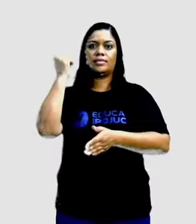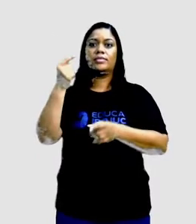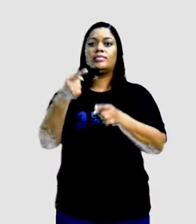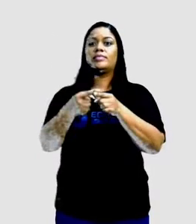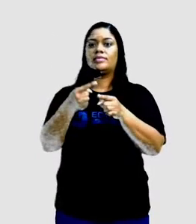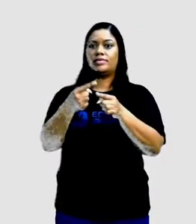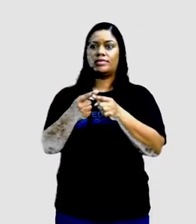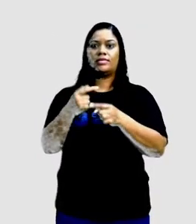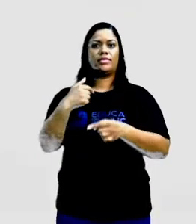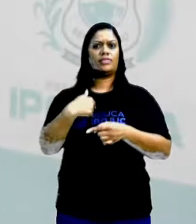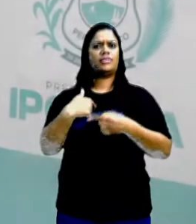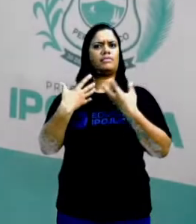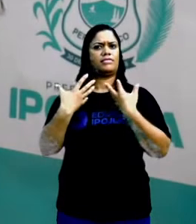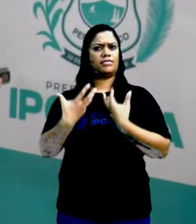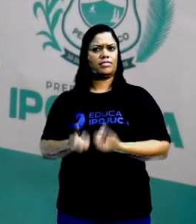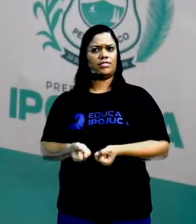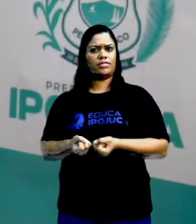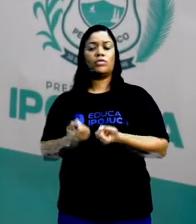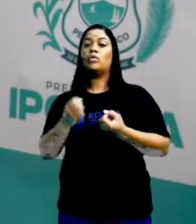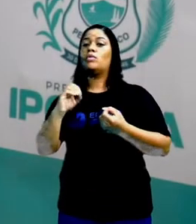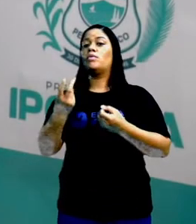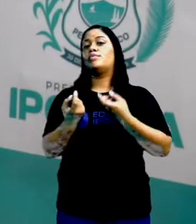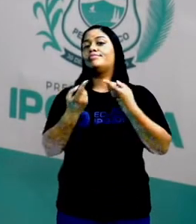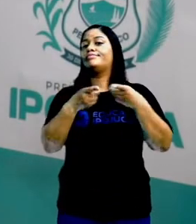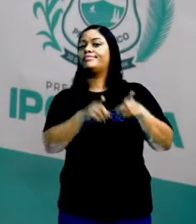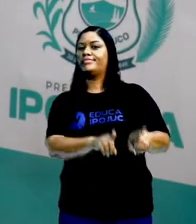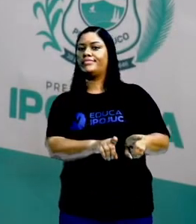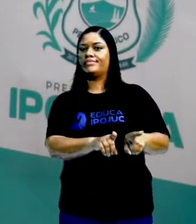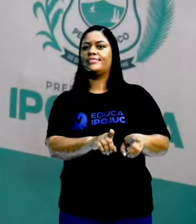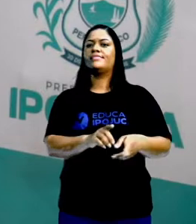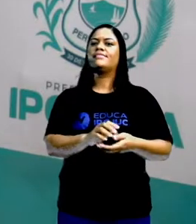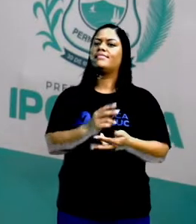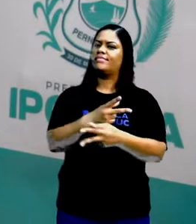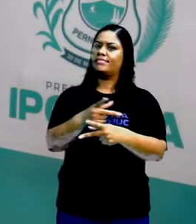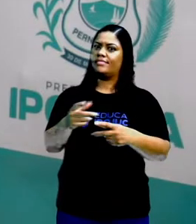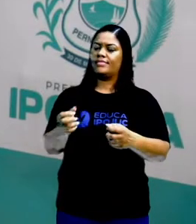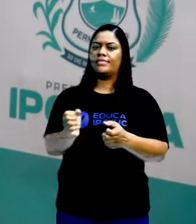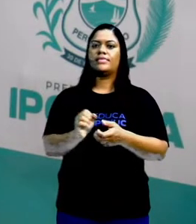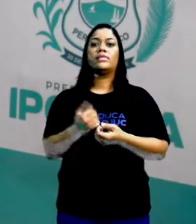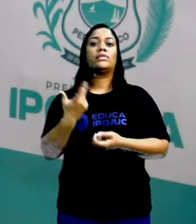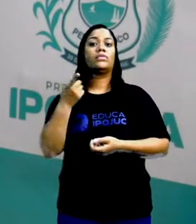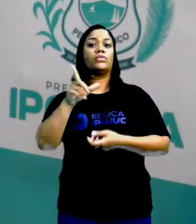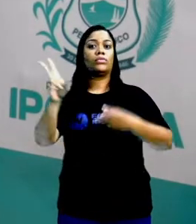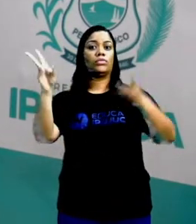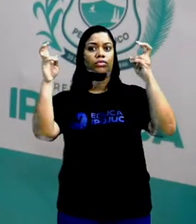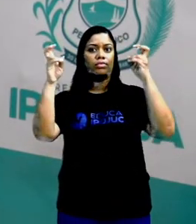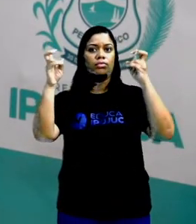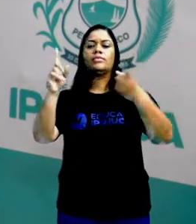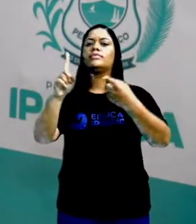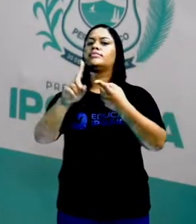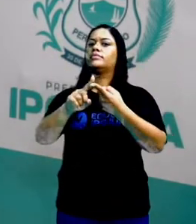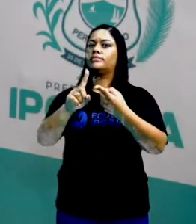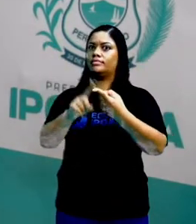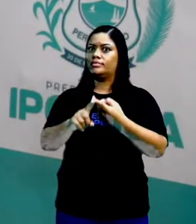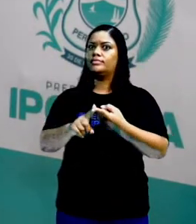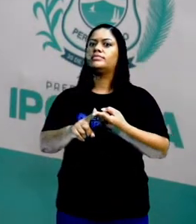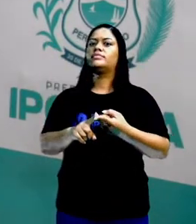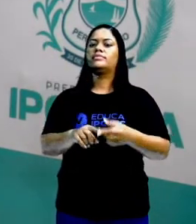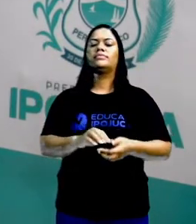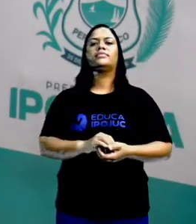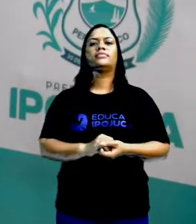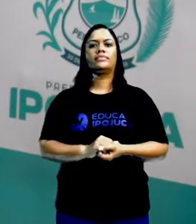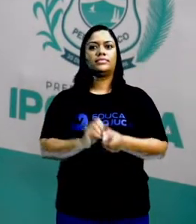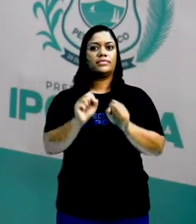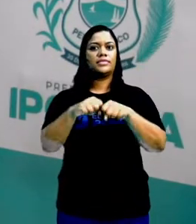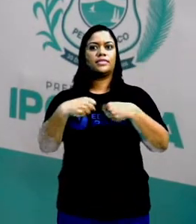por que que eu sou a favor ou eu sou contra determinadas coisas. Outro tema aí muito polêmico que está aí na